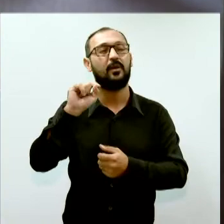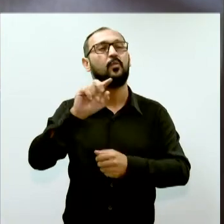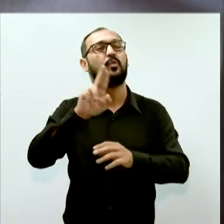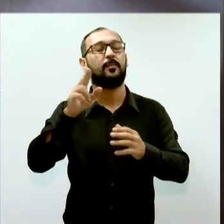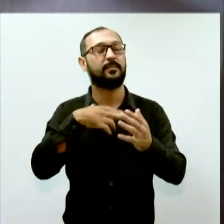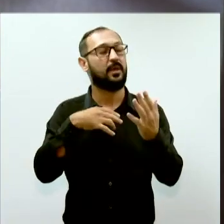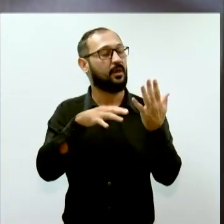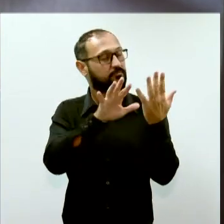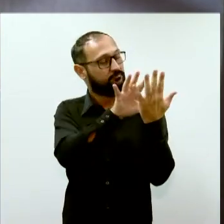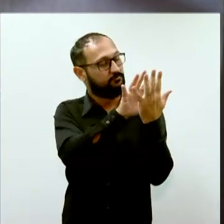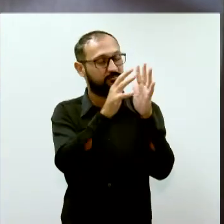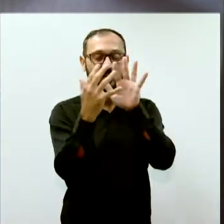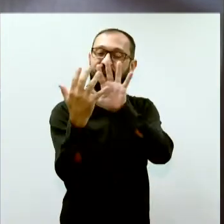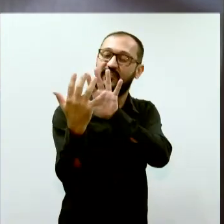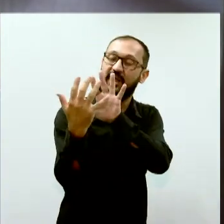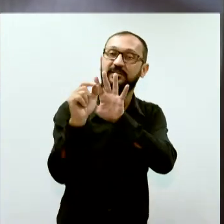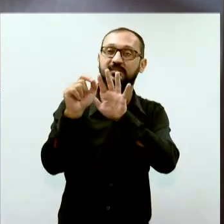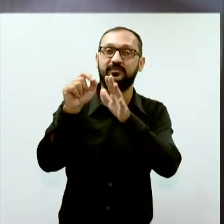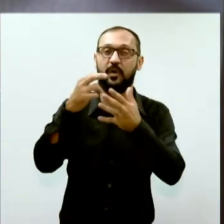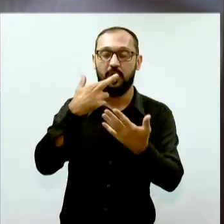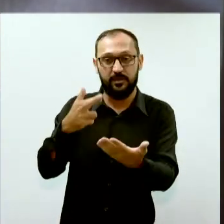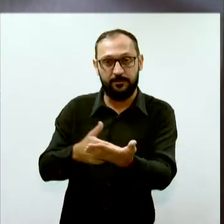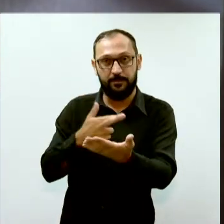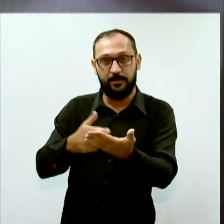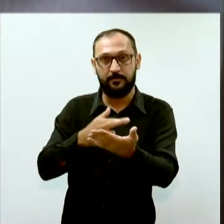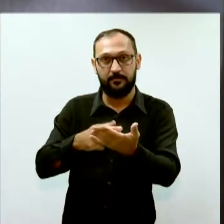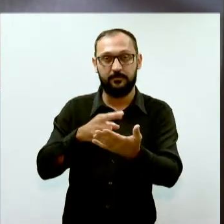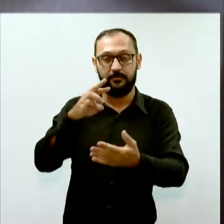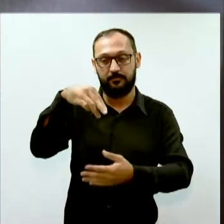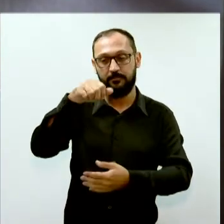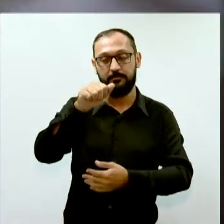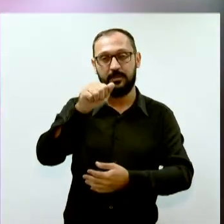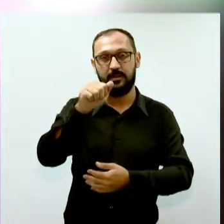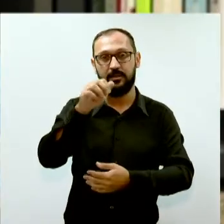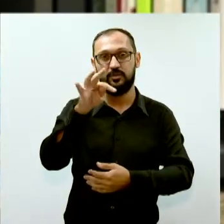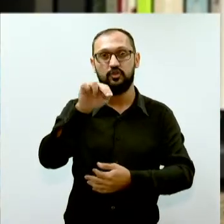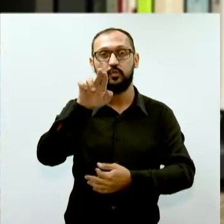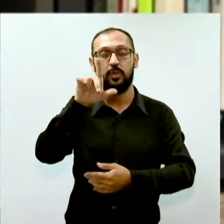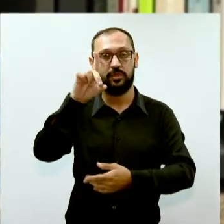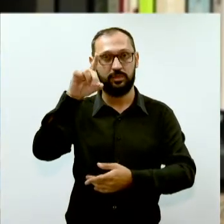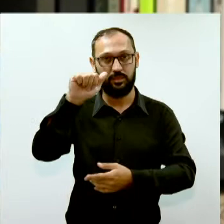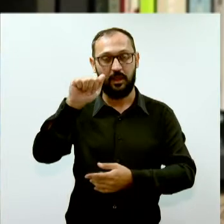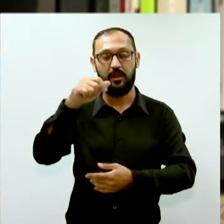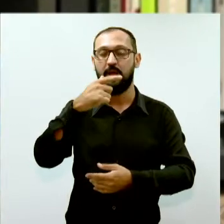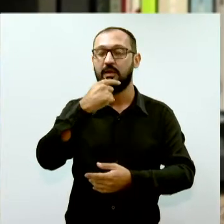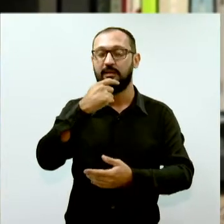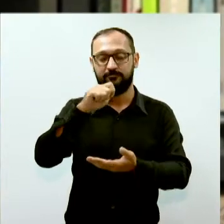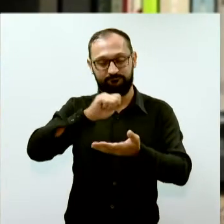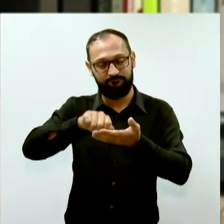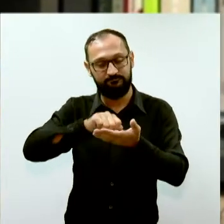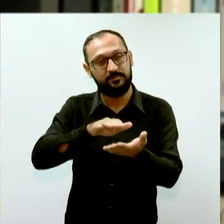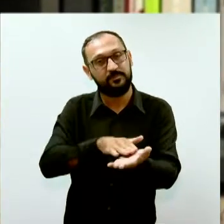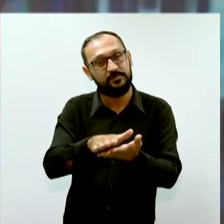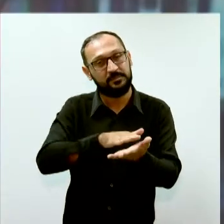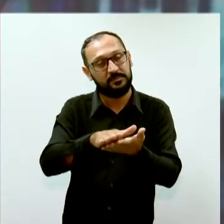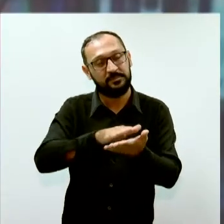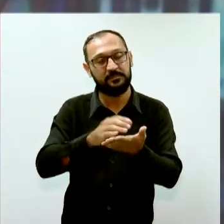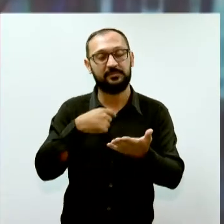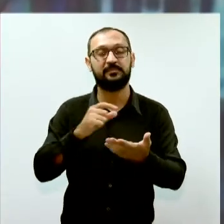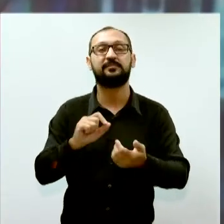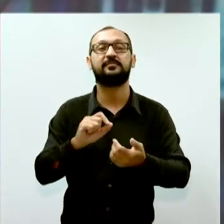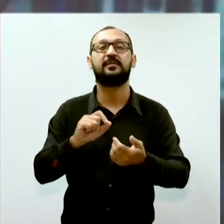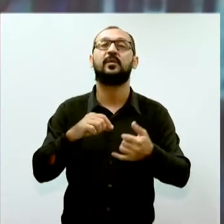intitulado Reflexos, foi publicado na revista literária Matilda, editada por Alexandre França e